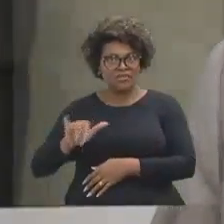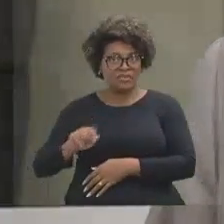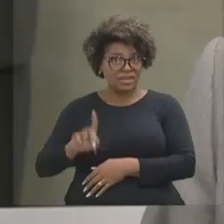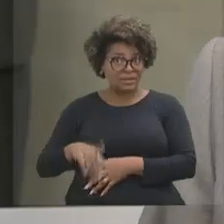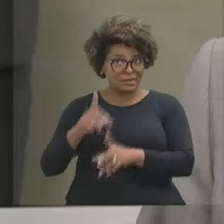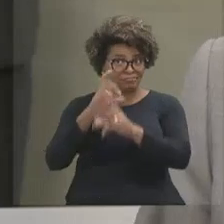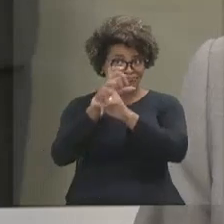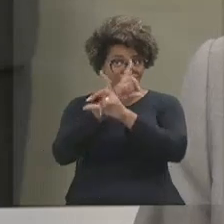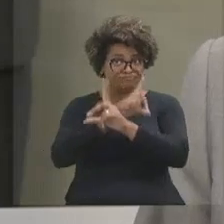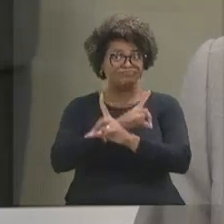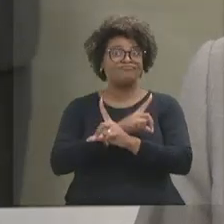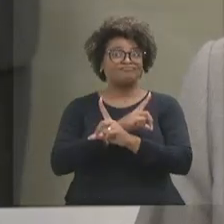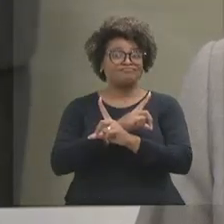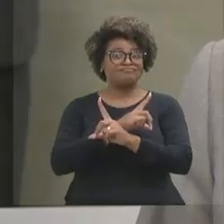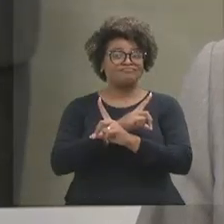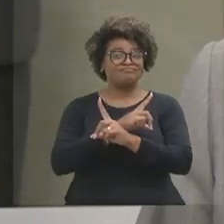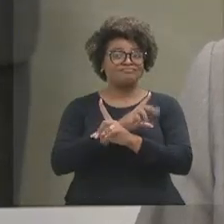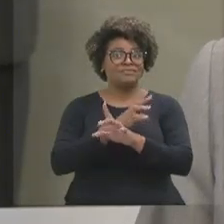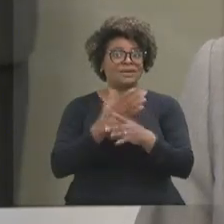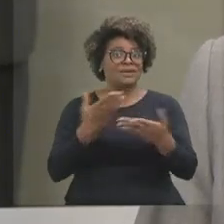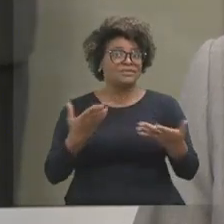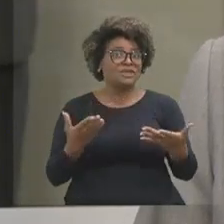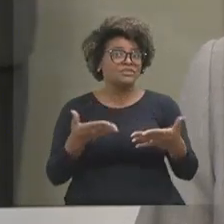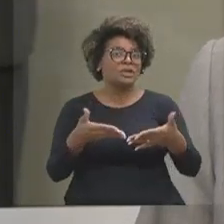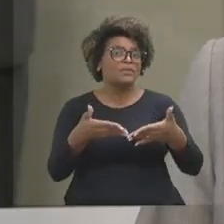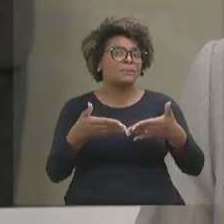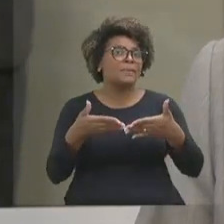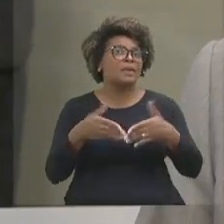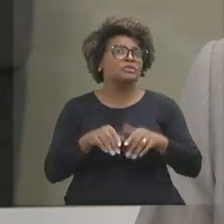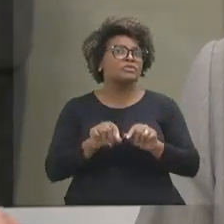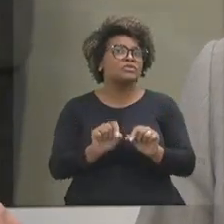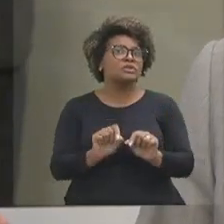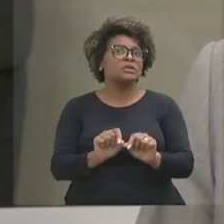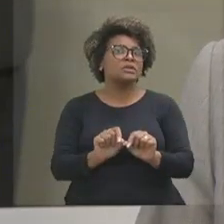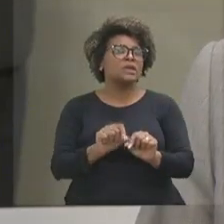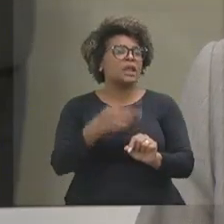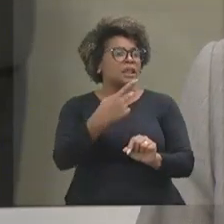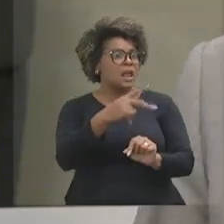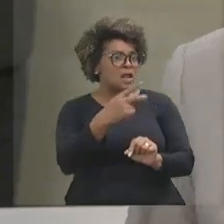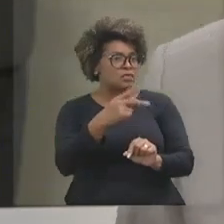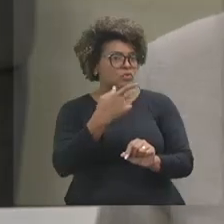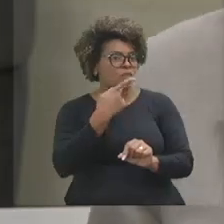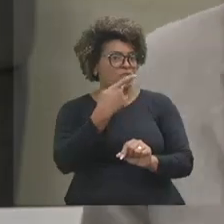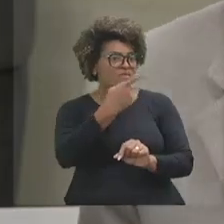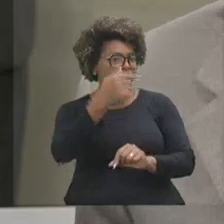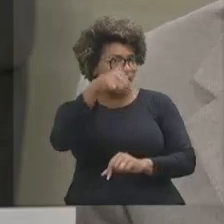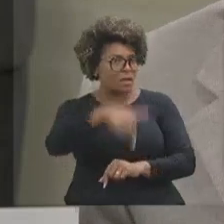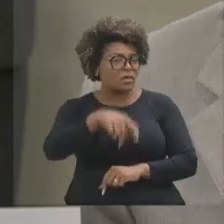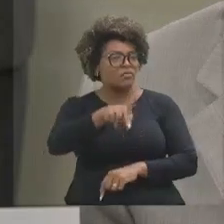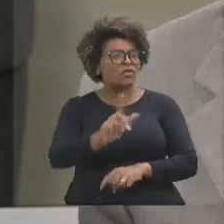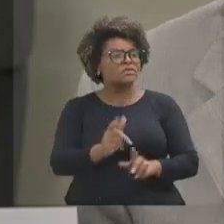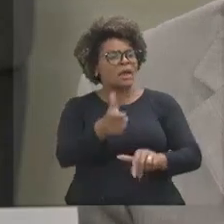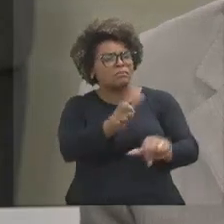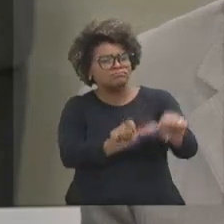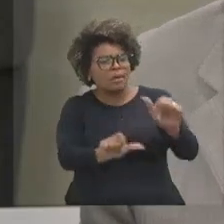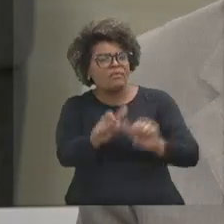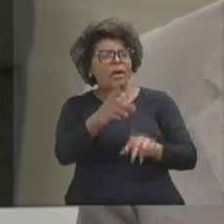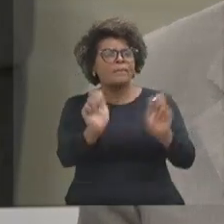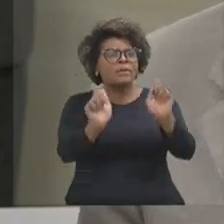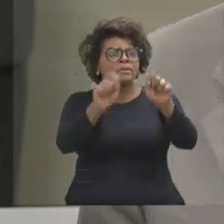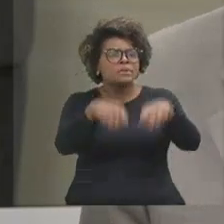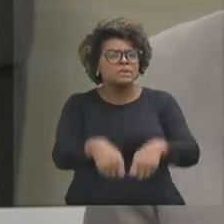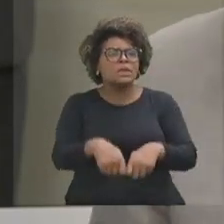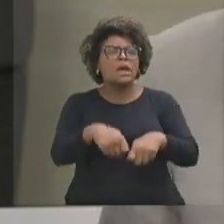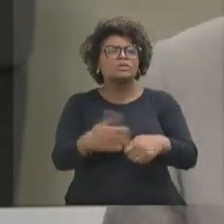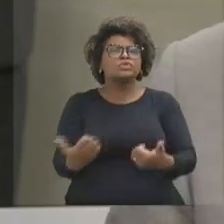bastante difícil e a gente então solicitaria que dentro da sua apresentação o senhor avaliar essa possibilidade de